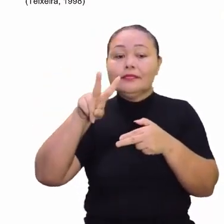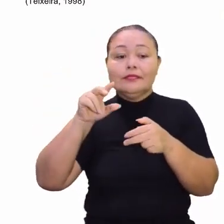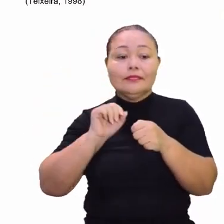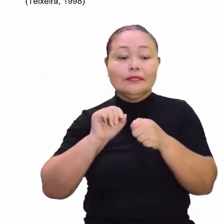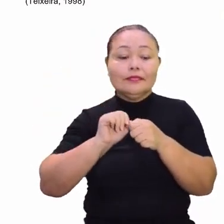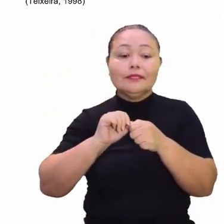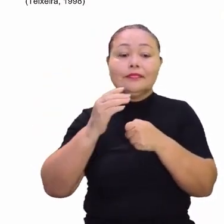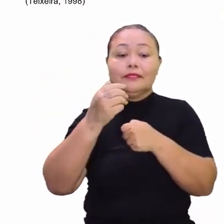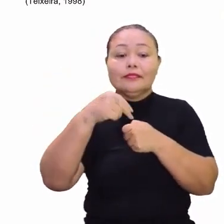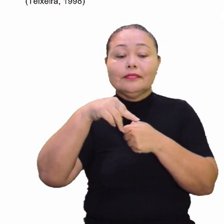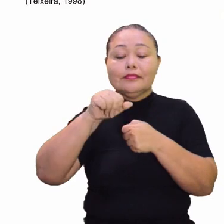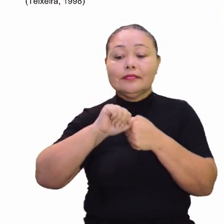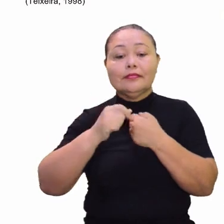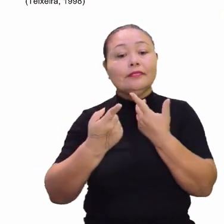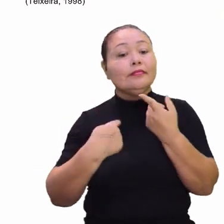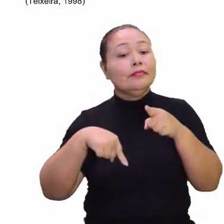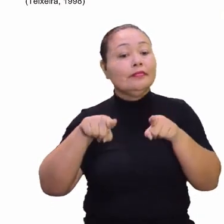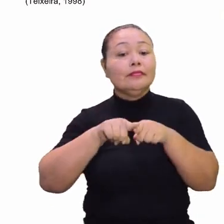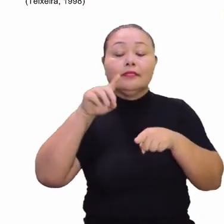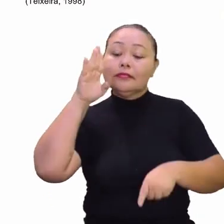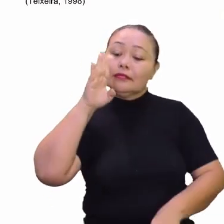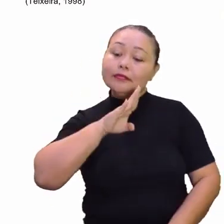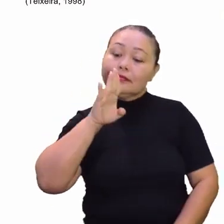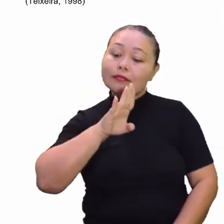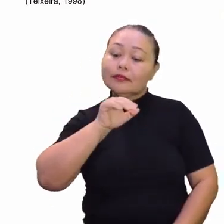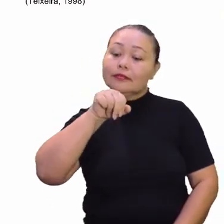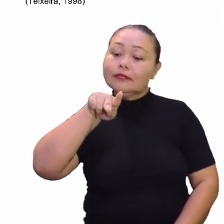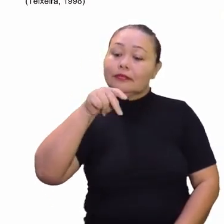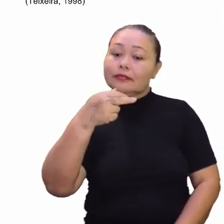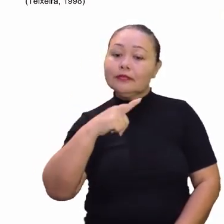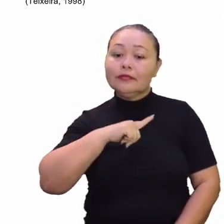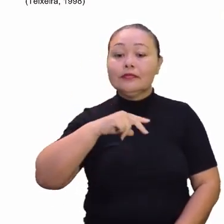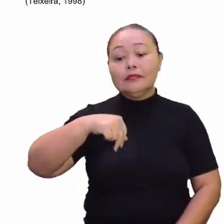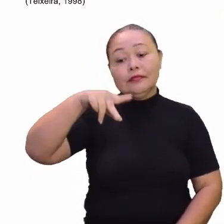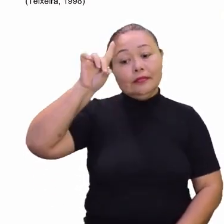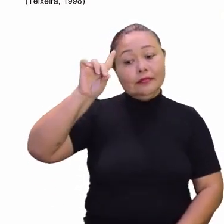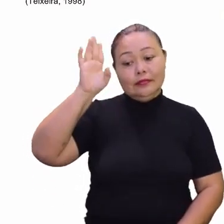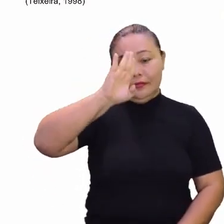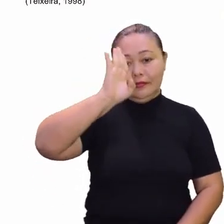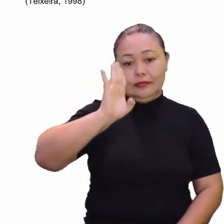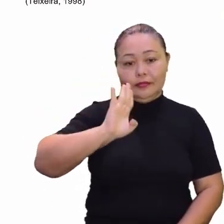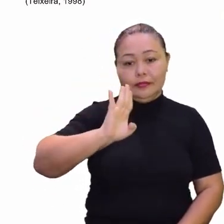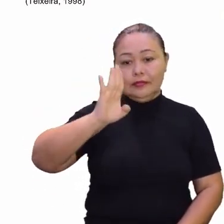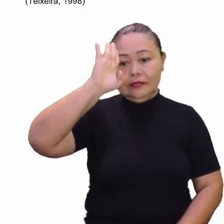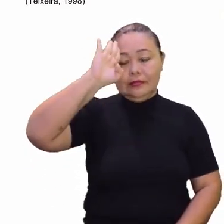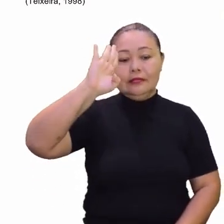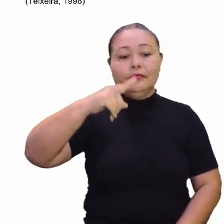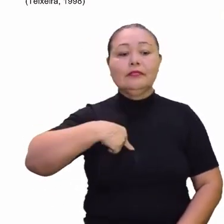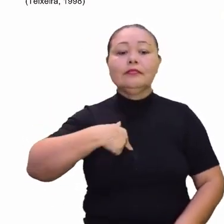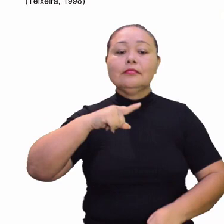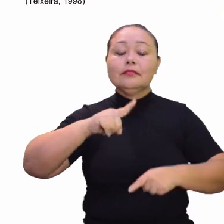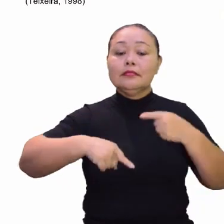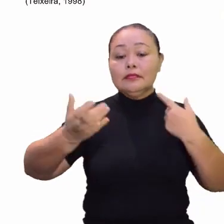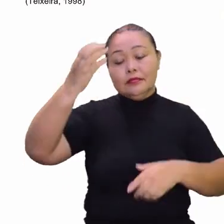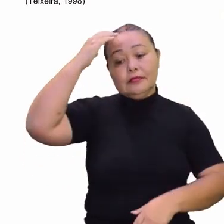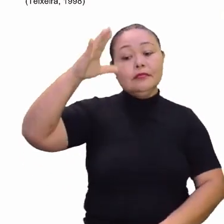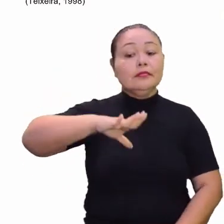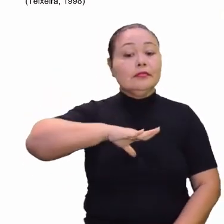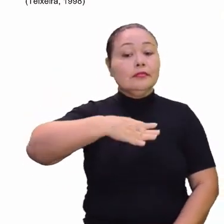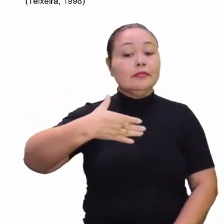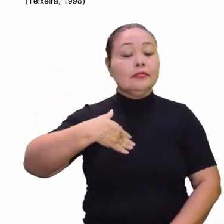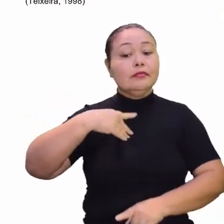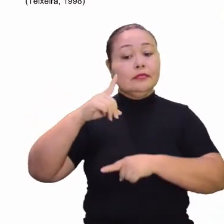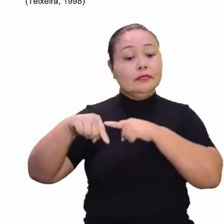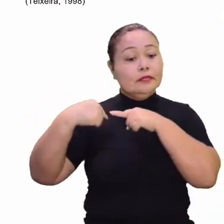castanha, pimenta e baunilha. Ó, cultivada onde? No Nordeste brasileiro, foi uma das principais fontes de renda para a coroa